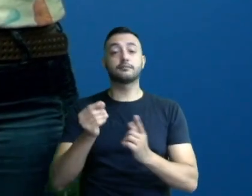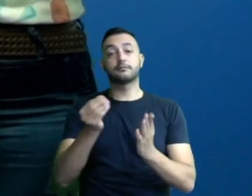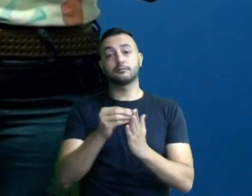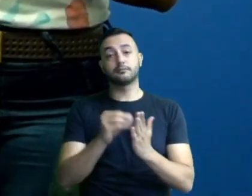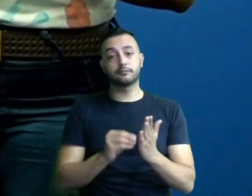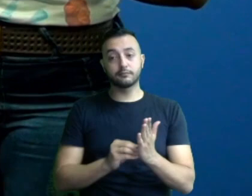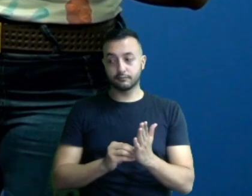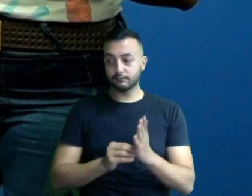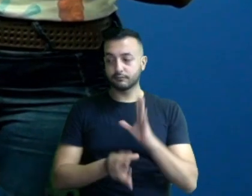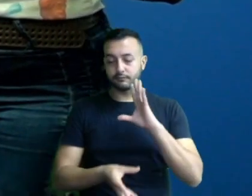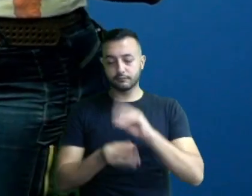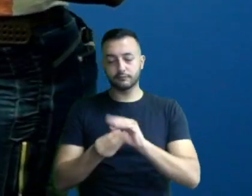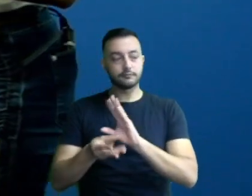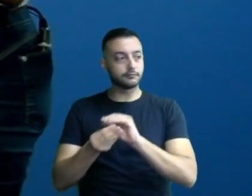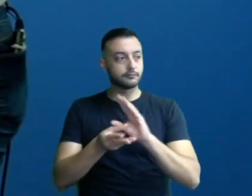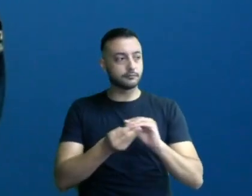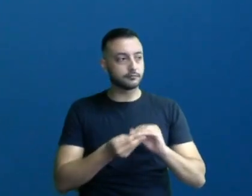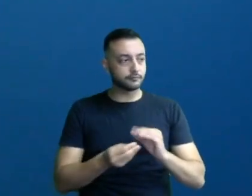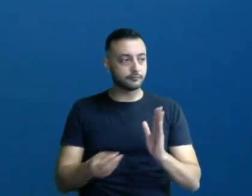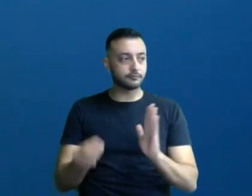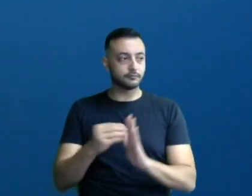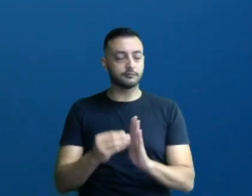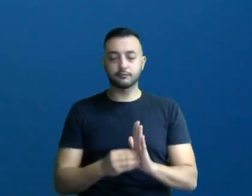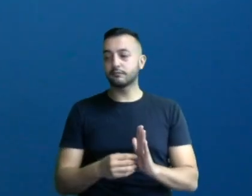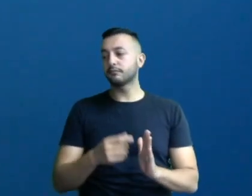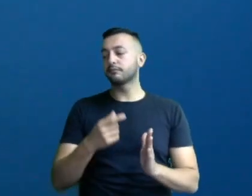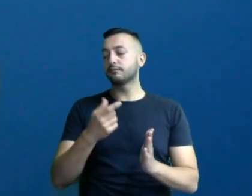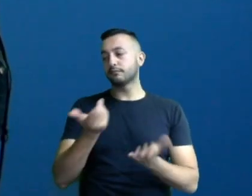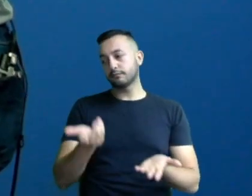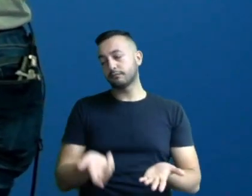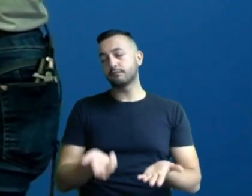Então, nessa reportagem, a gente tem aqui, ó.